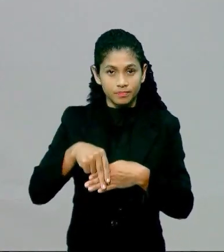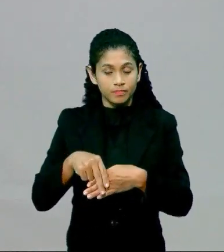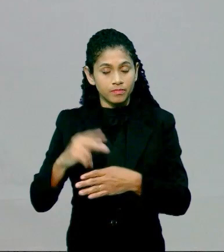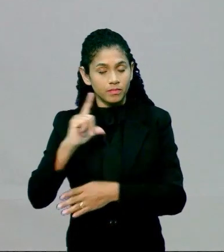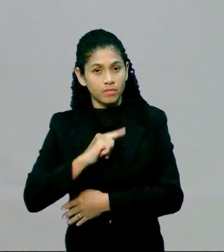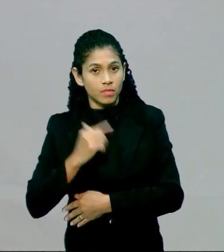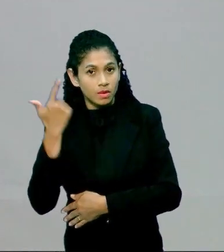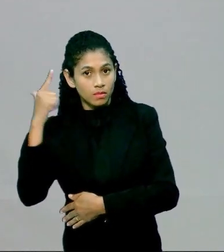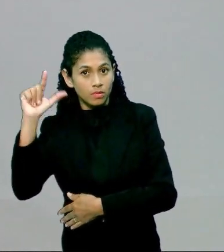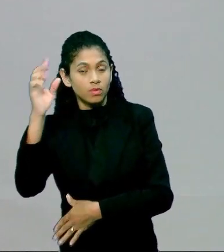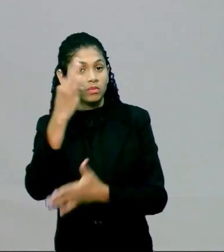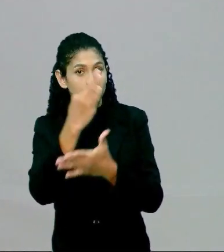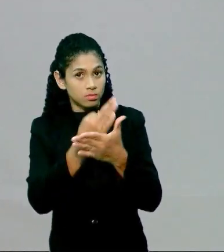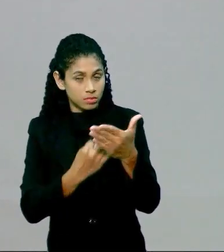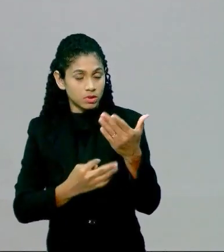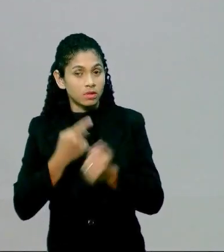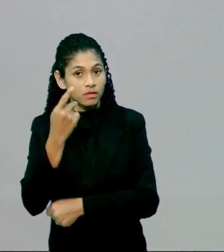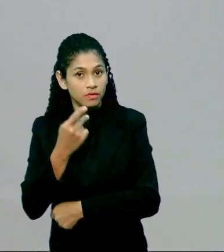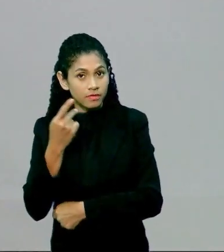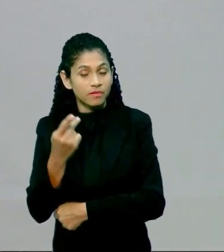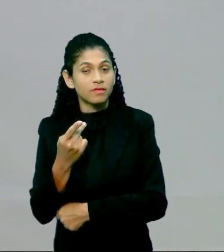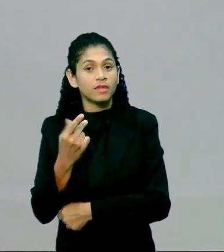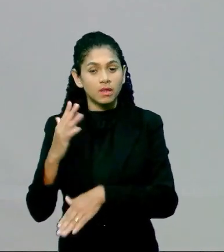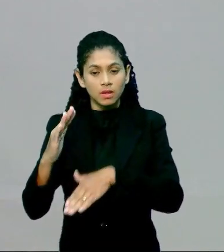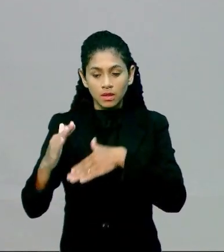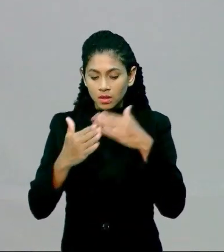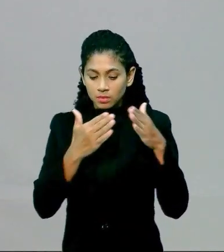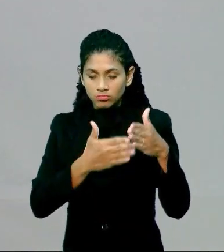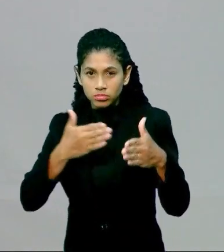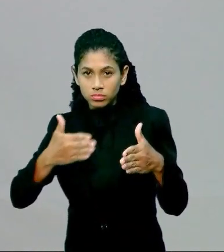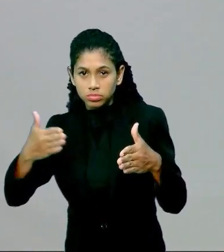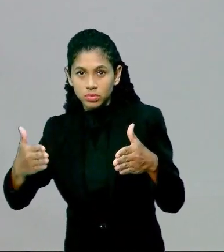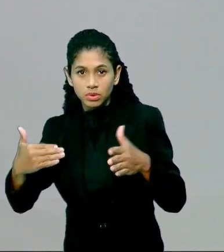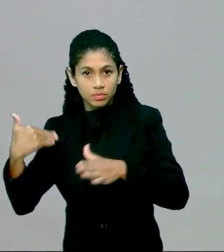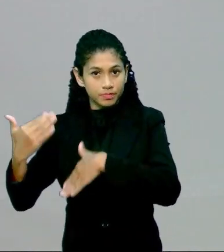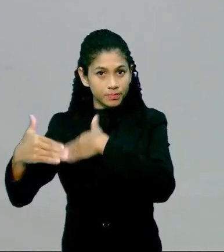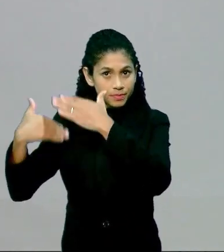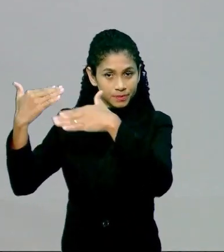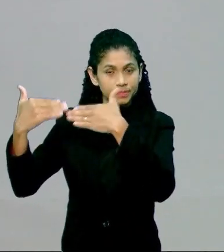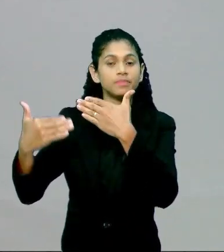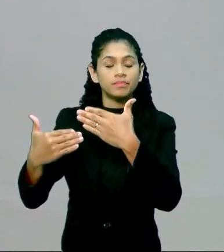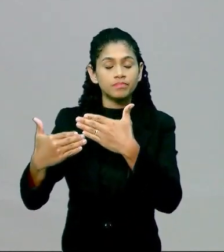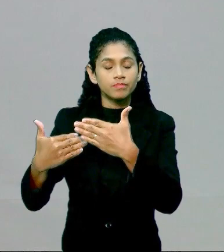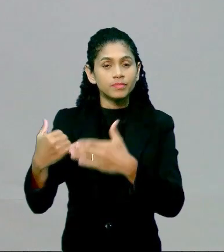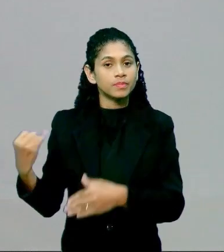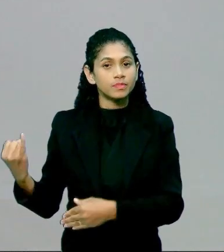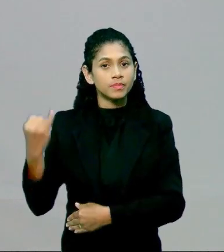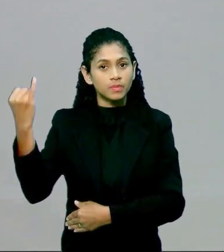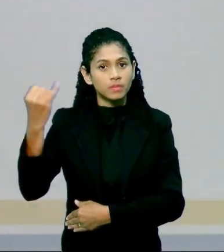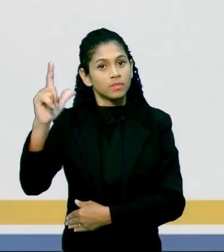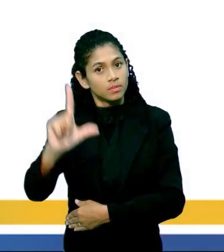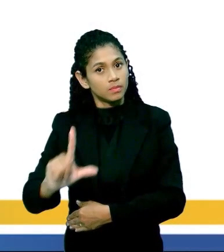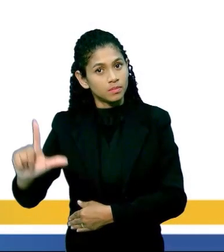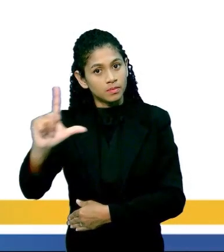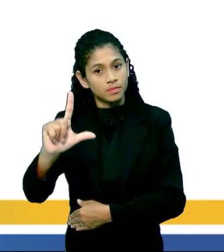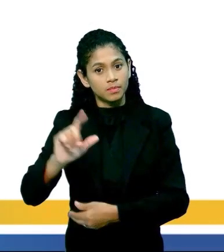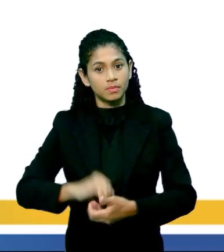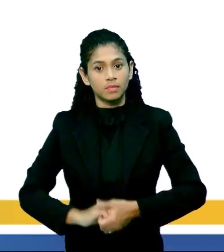outro texto que trata desse tipo de produção, desse processo de produção que nos interessa quando a gente fala de